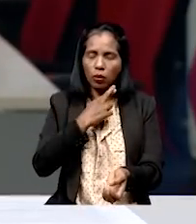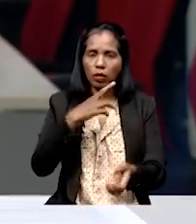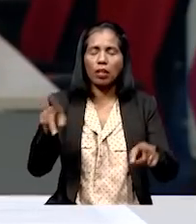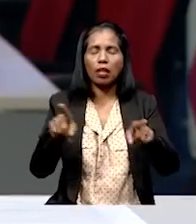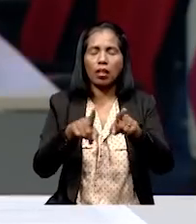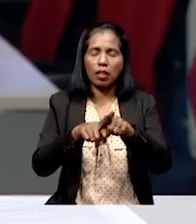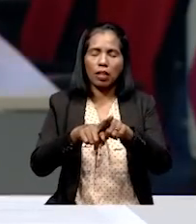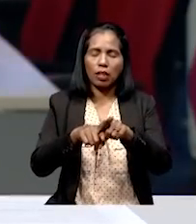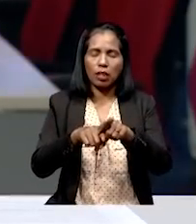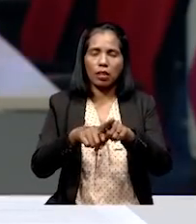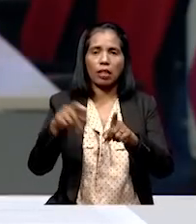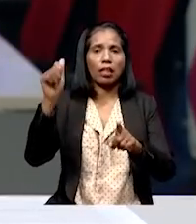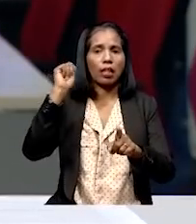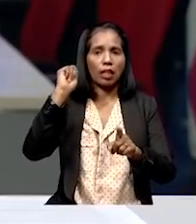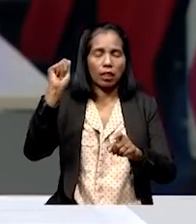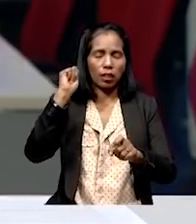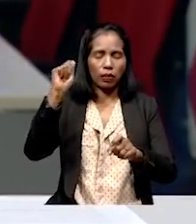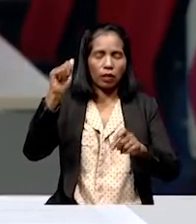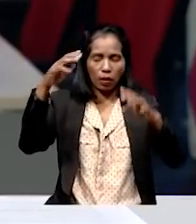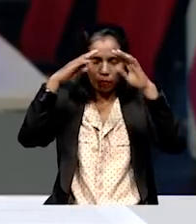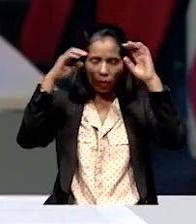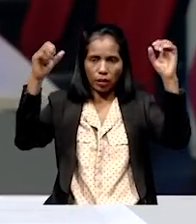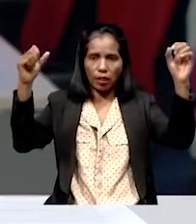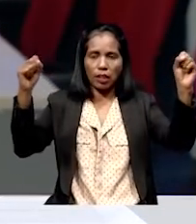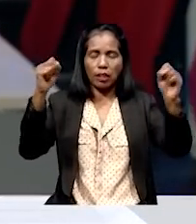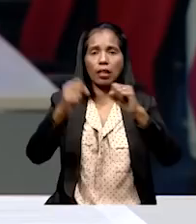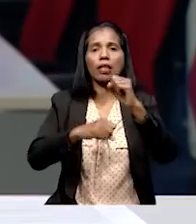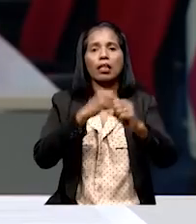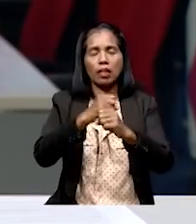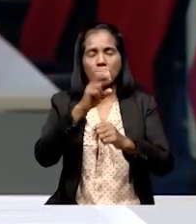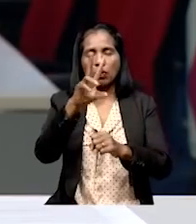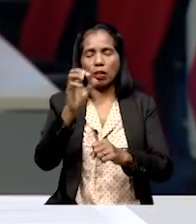juntou em Rua, no